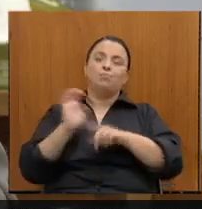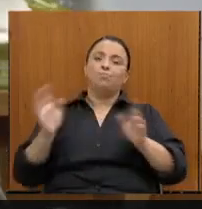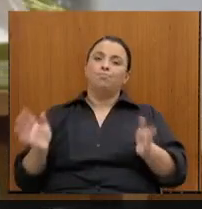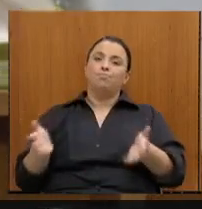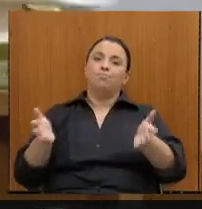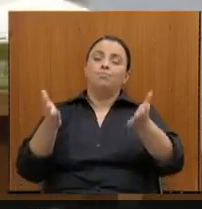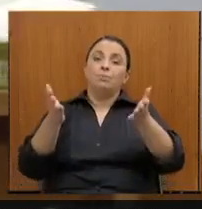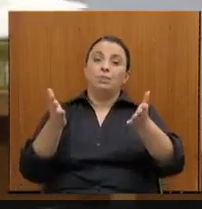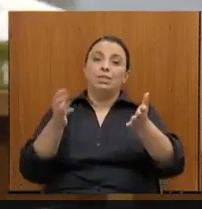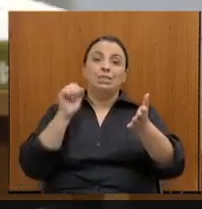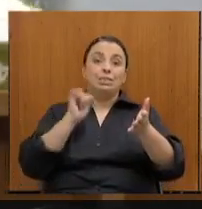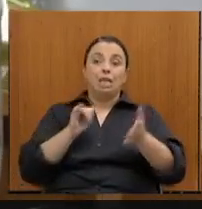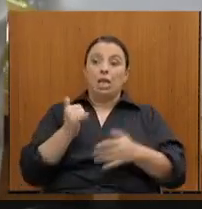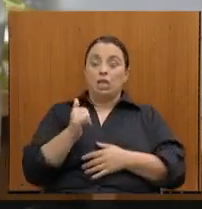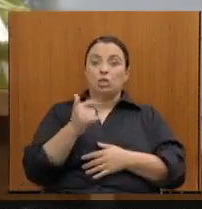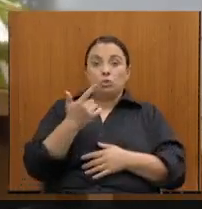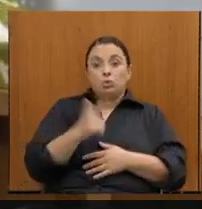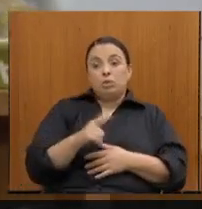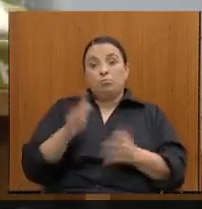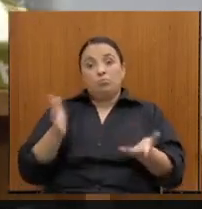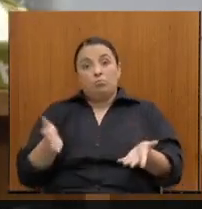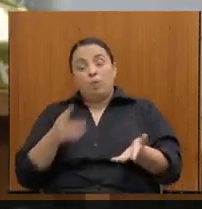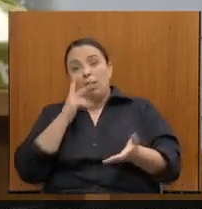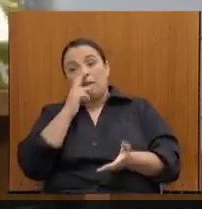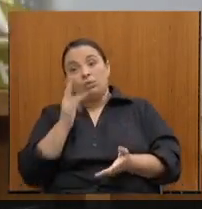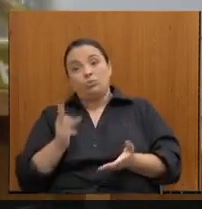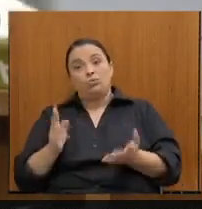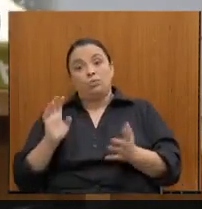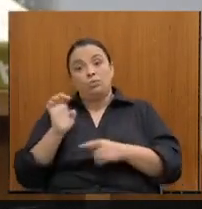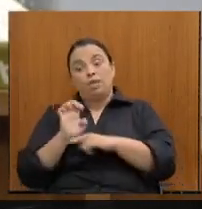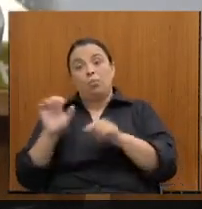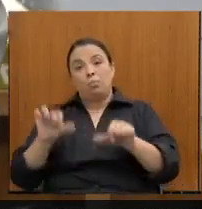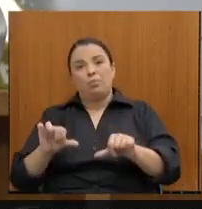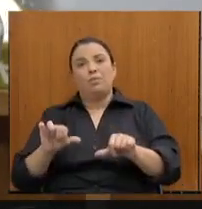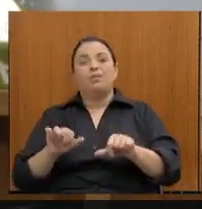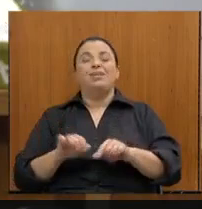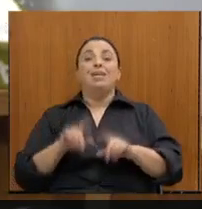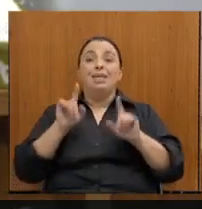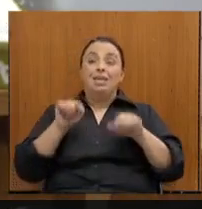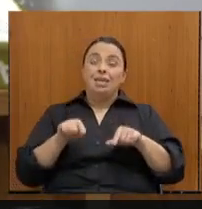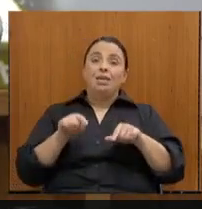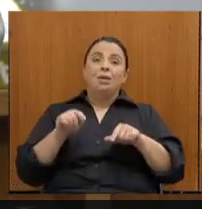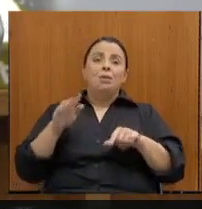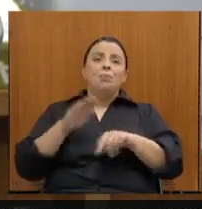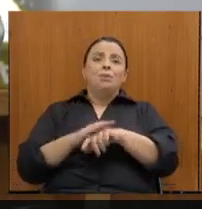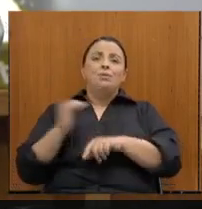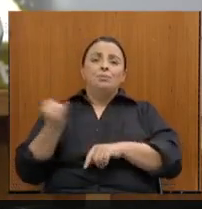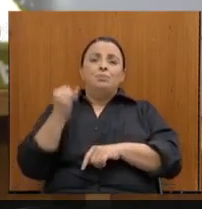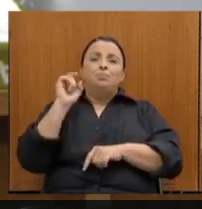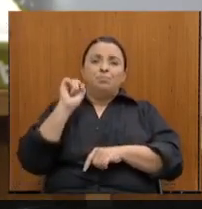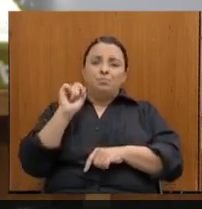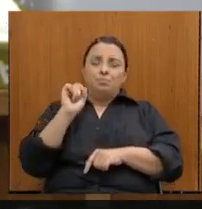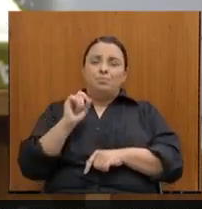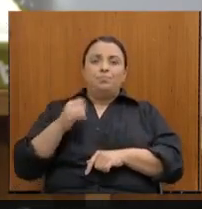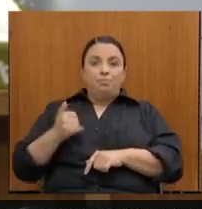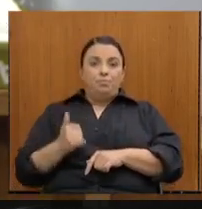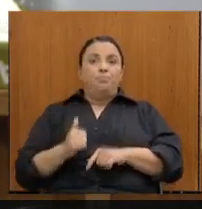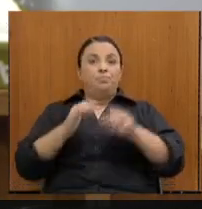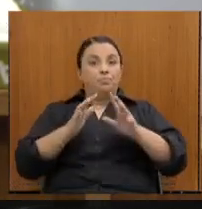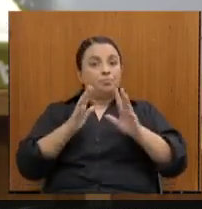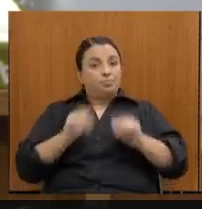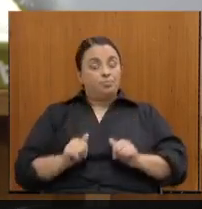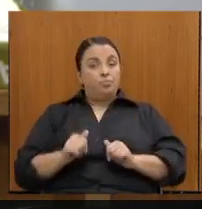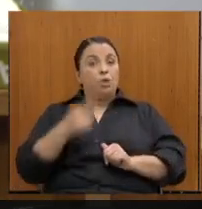vai e o bom é que promoção de de energia limpa né todas as ações sua